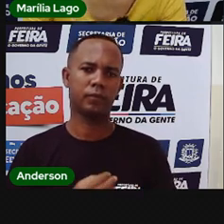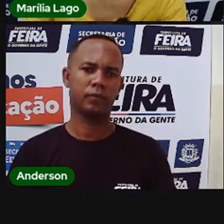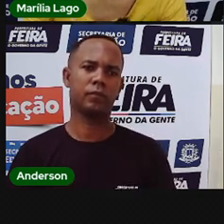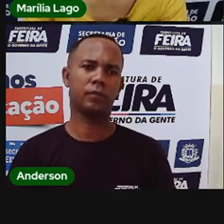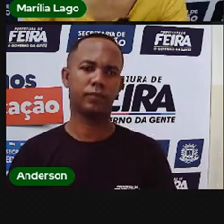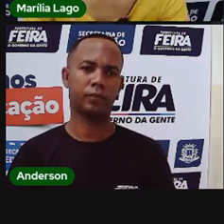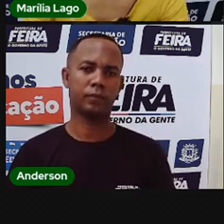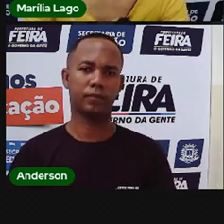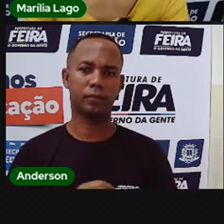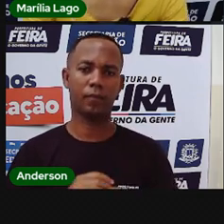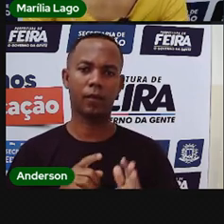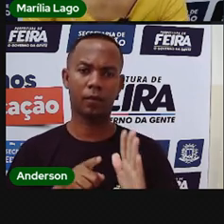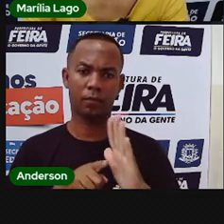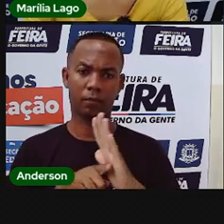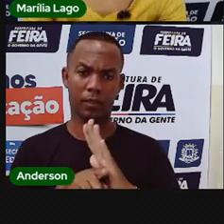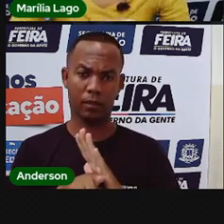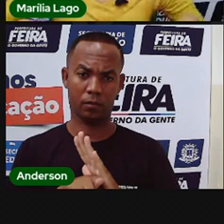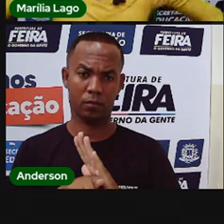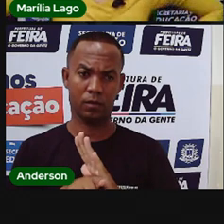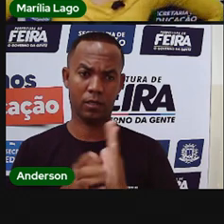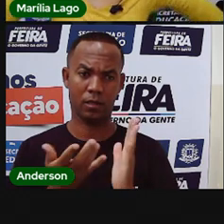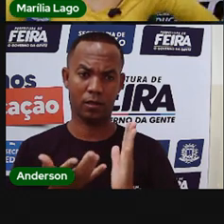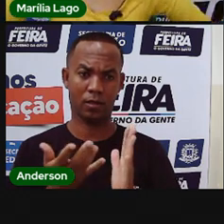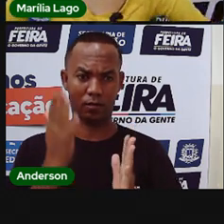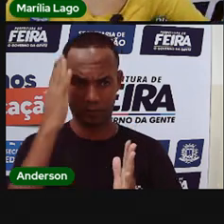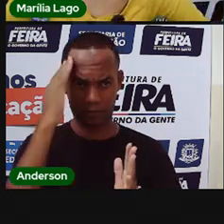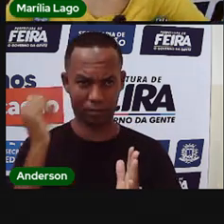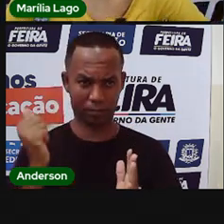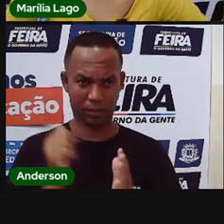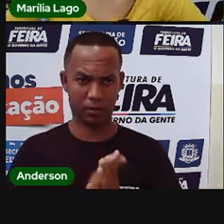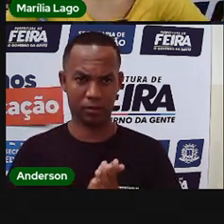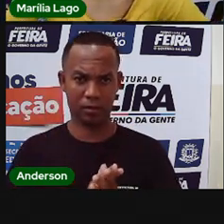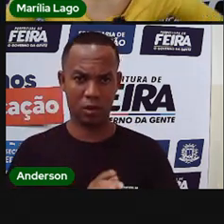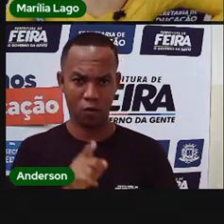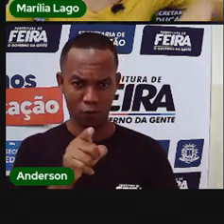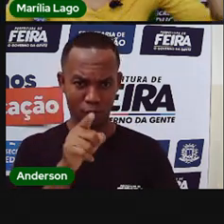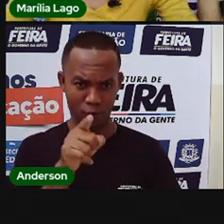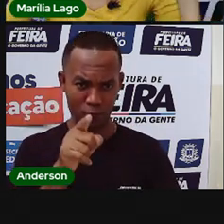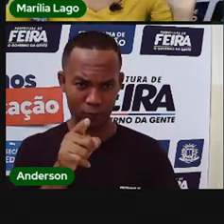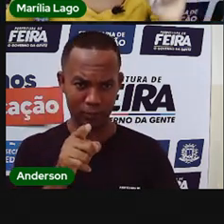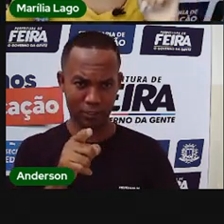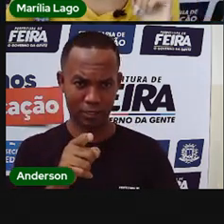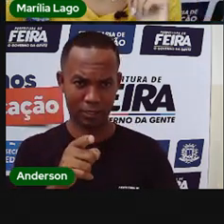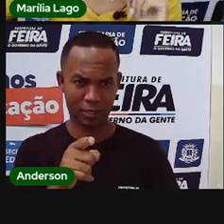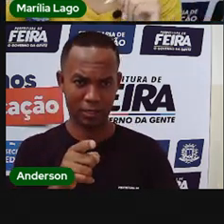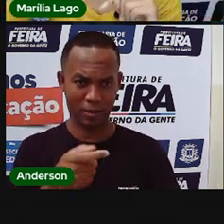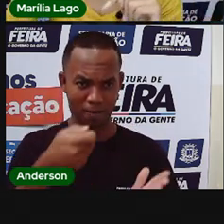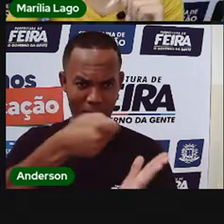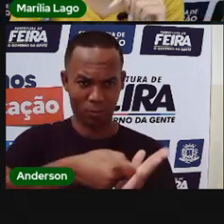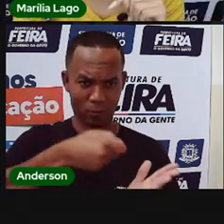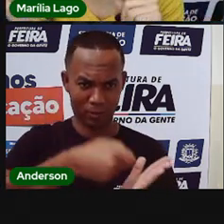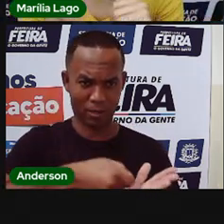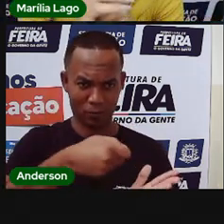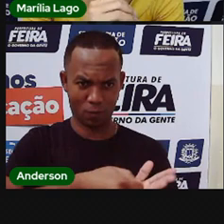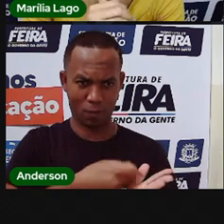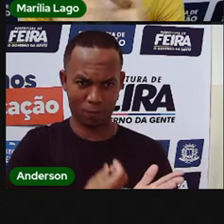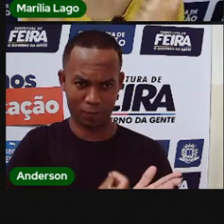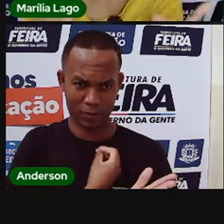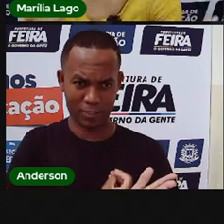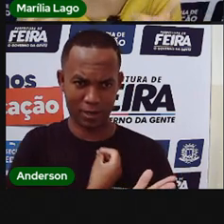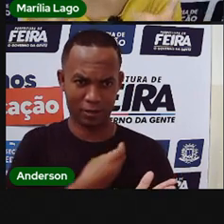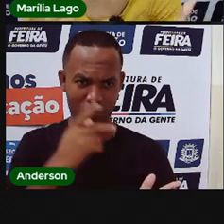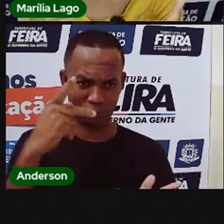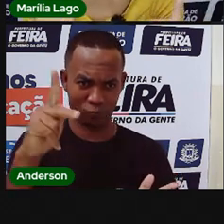Mas e aí, uma pergunta que eu quero saber. Vocês se consideram protagonistas? Quem se considera protagonista, deixa um emoji aqui,